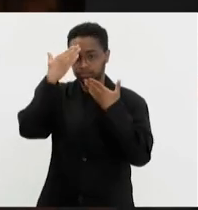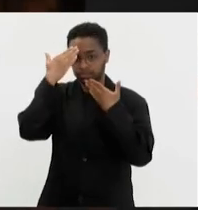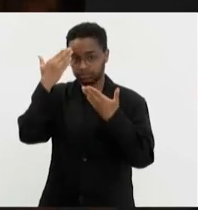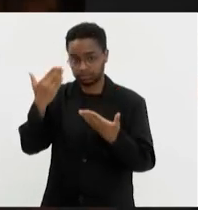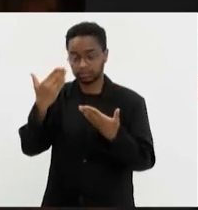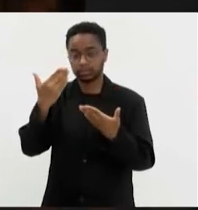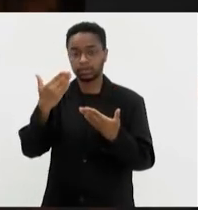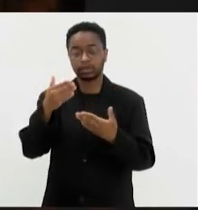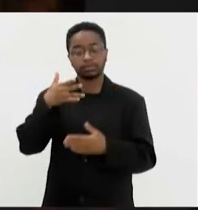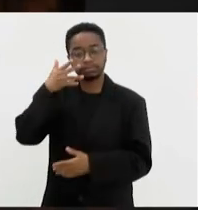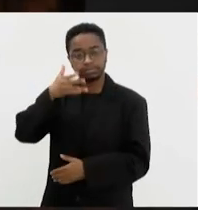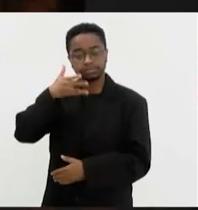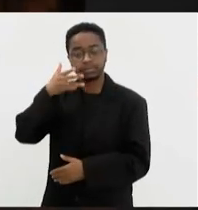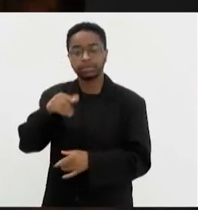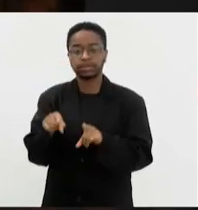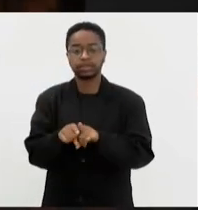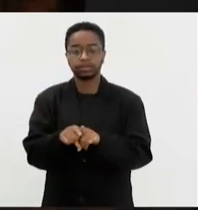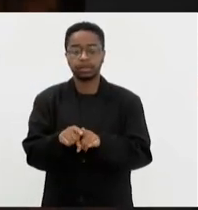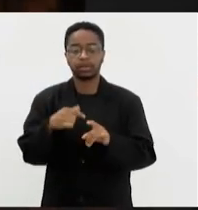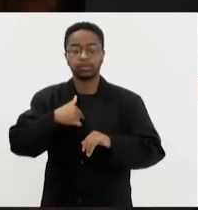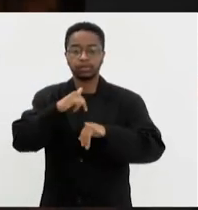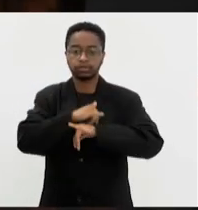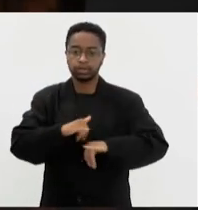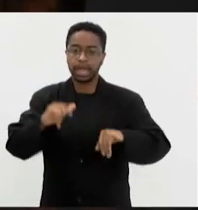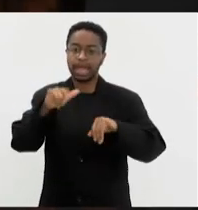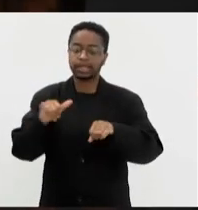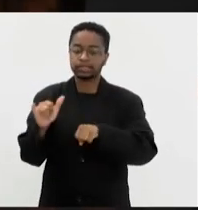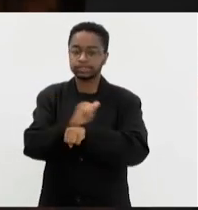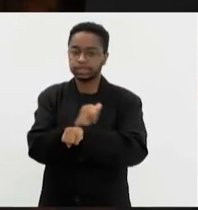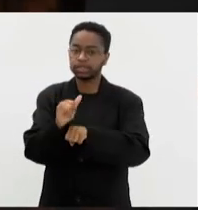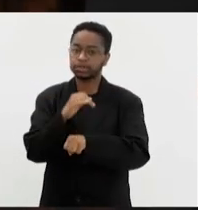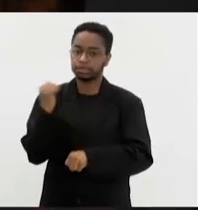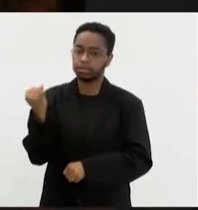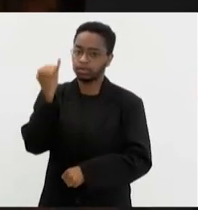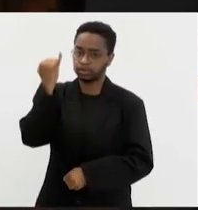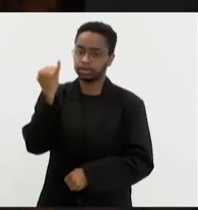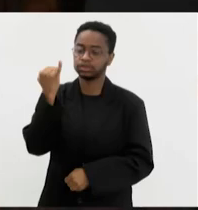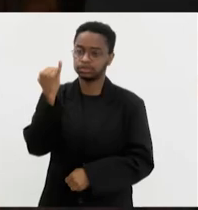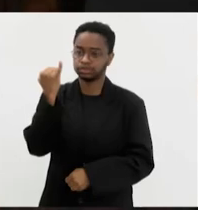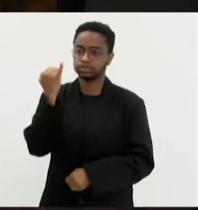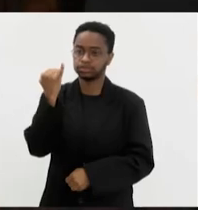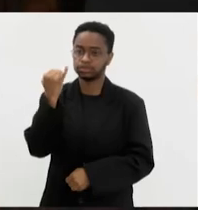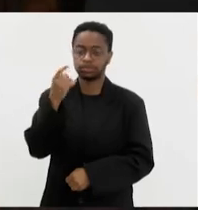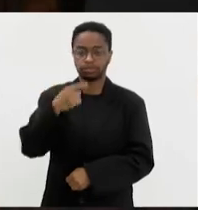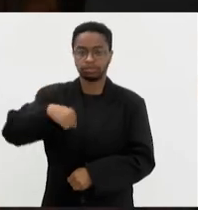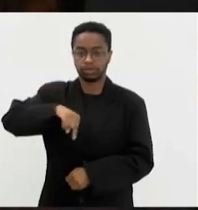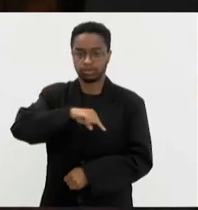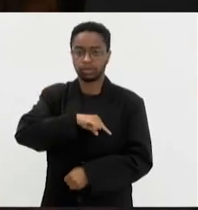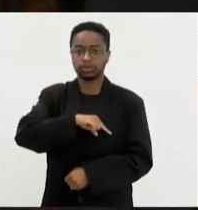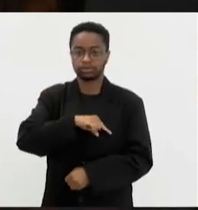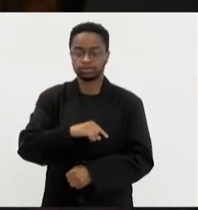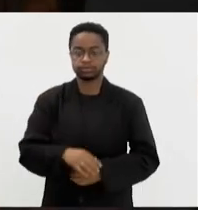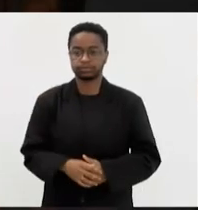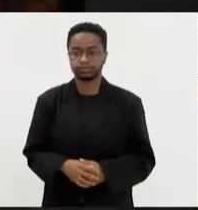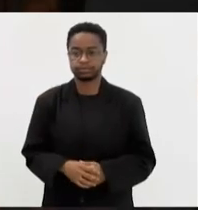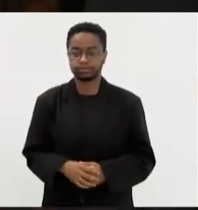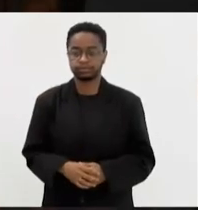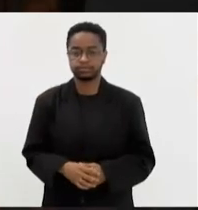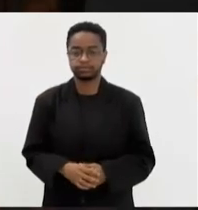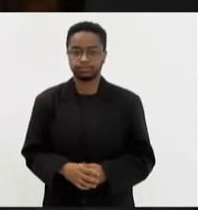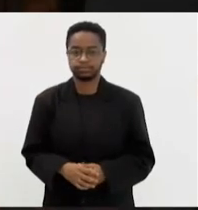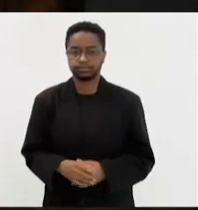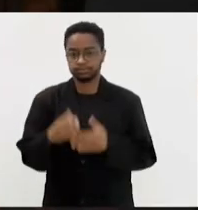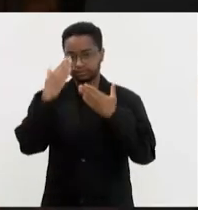exposição E acima de tudo digo que essa Será uma ferramenta muito válida para todos nós inclusive para nós advogados muito obrigado